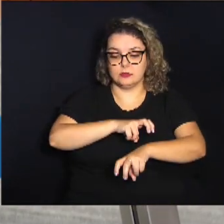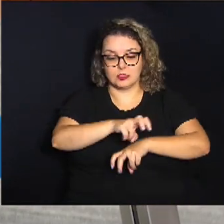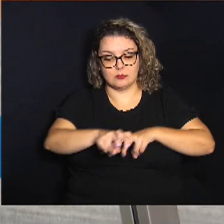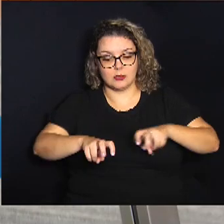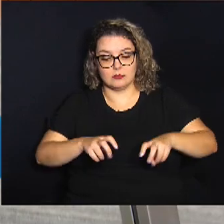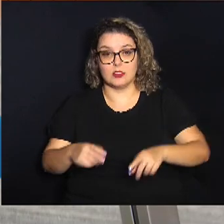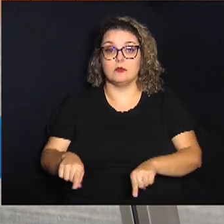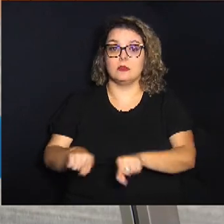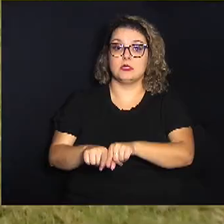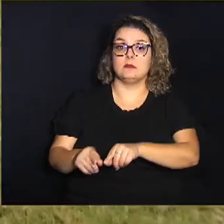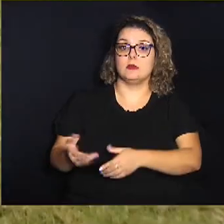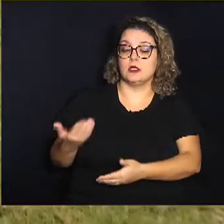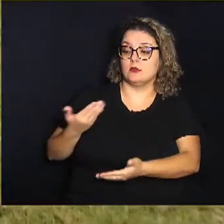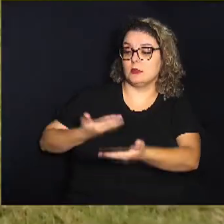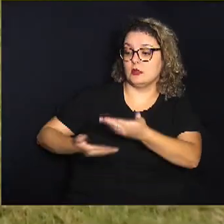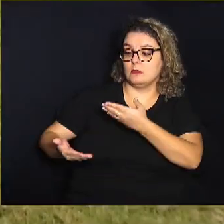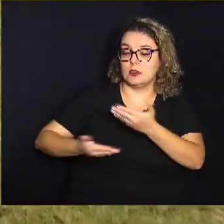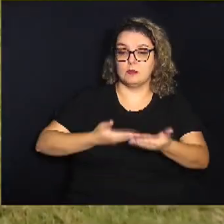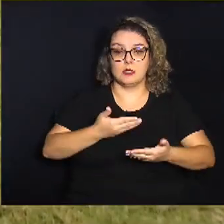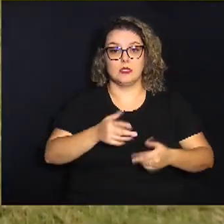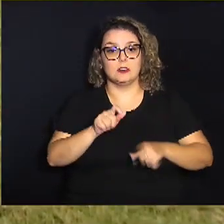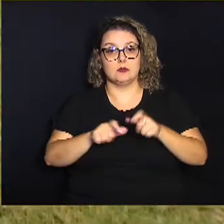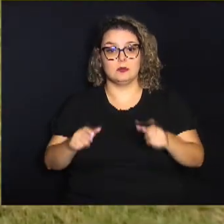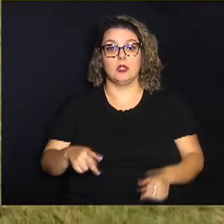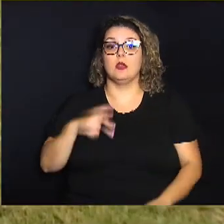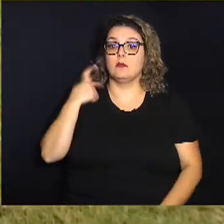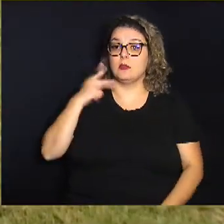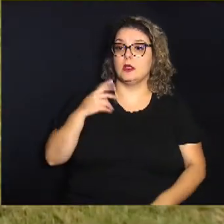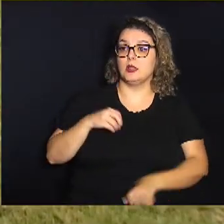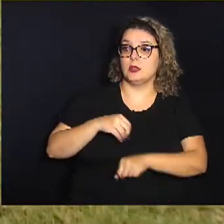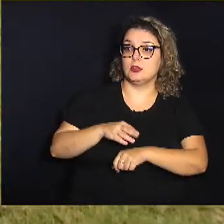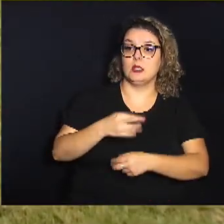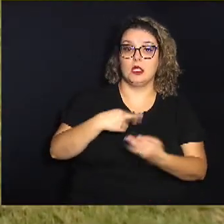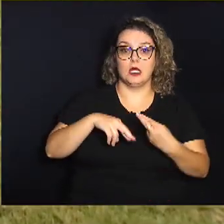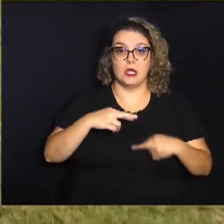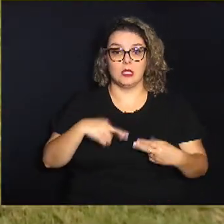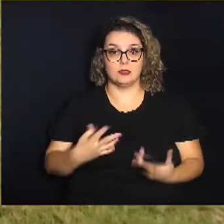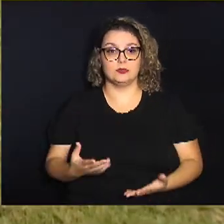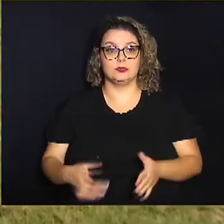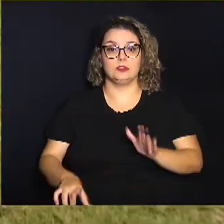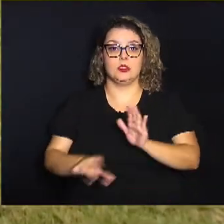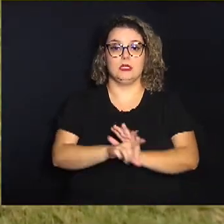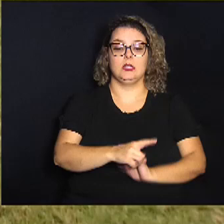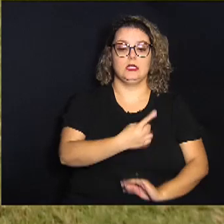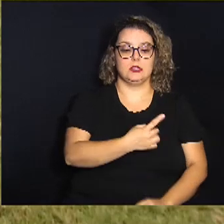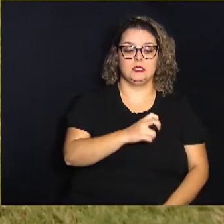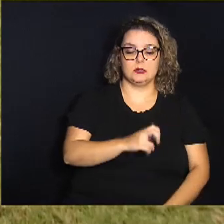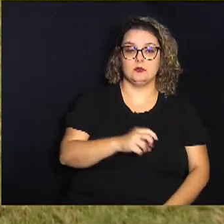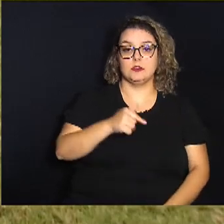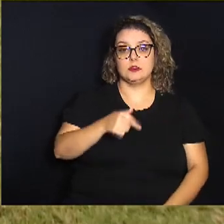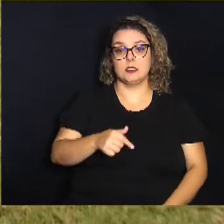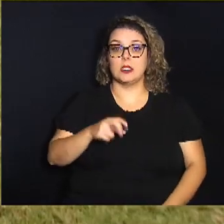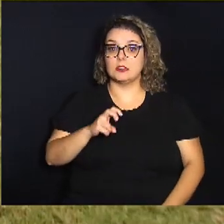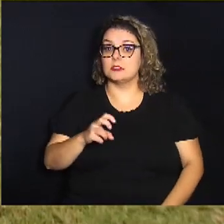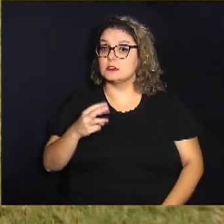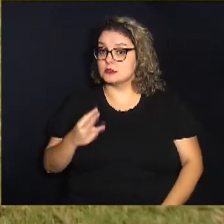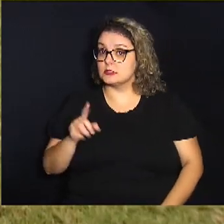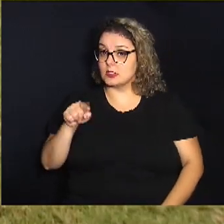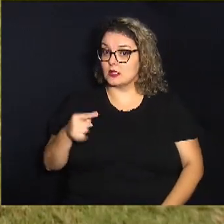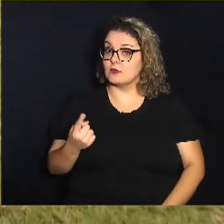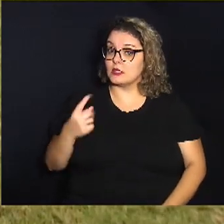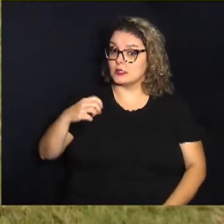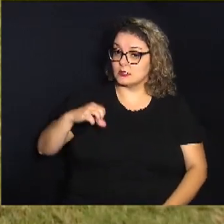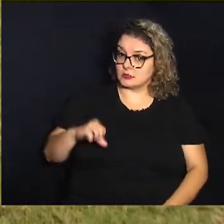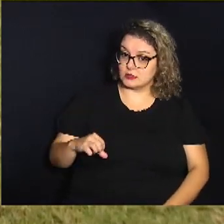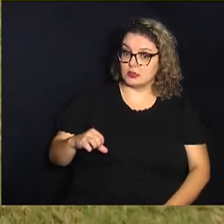a socialização das pessoas. Para o vereador, a indicação está relacionada à lei 15.753 de 2019,